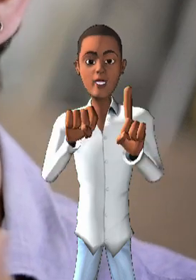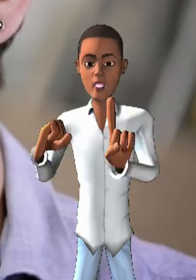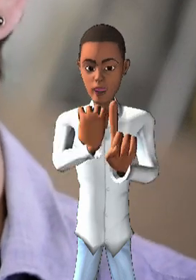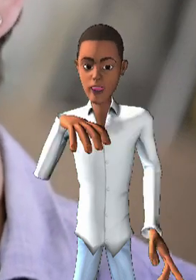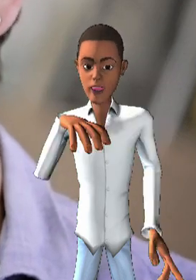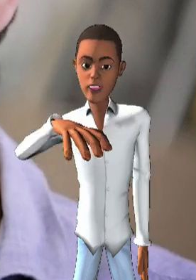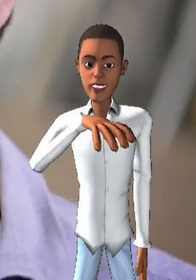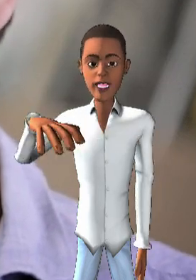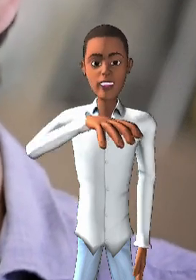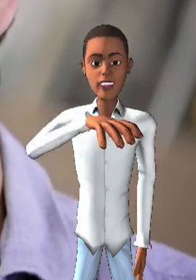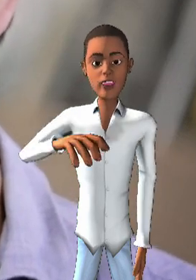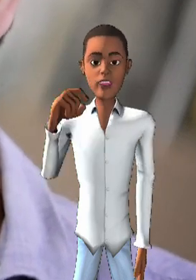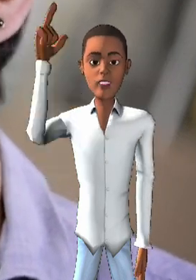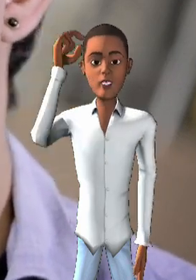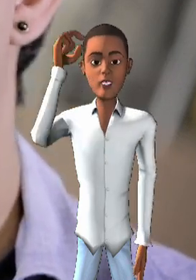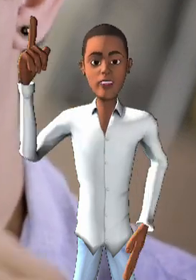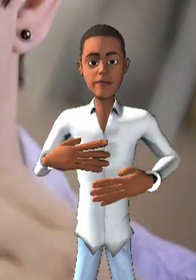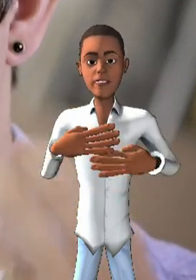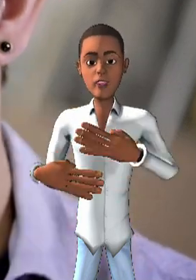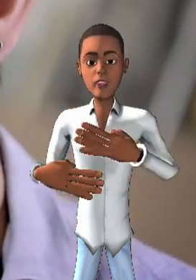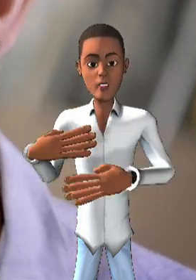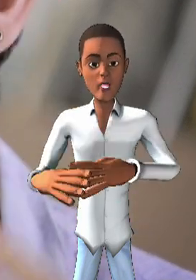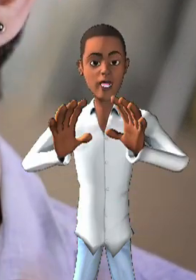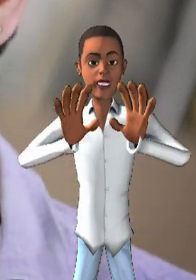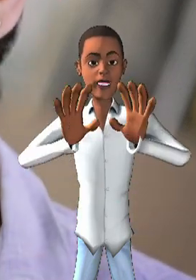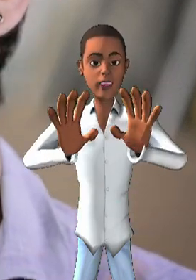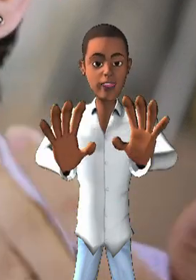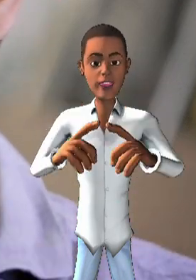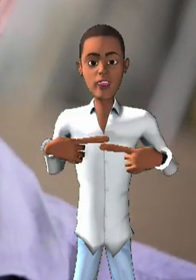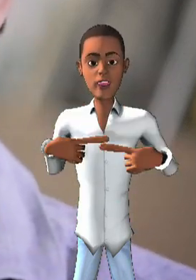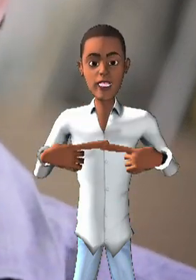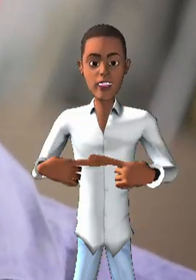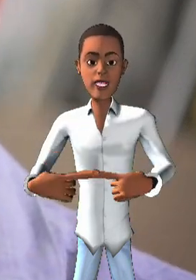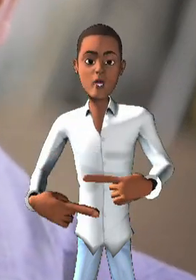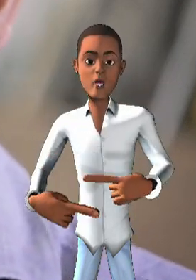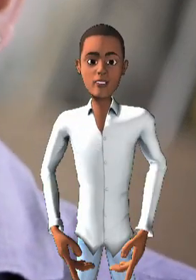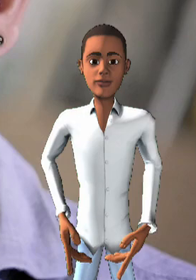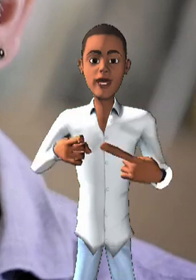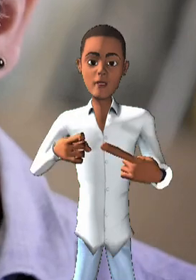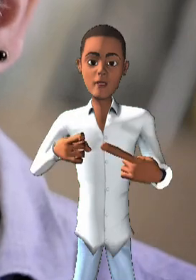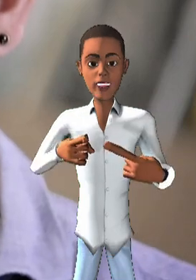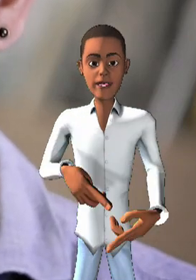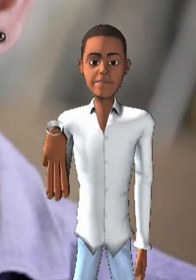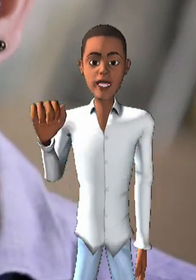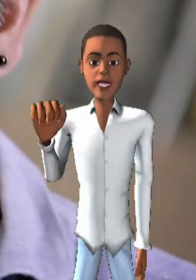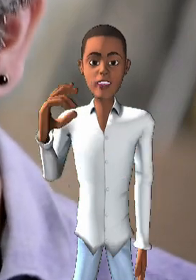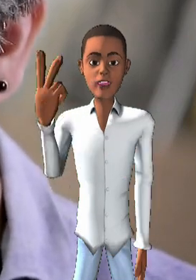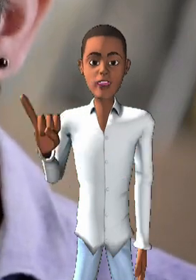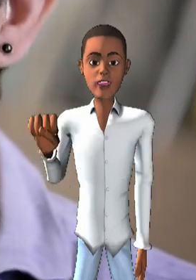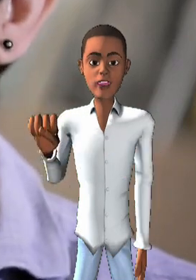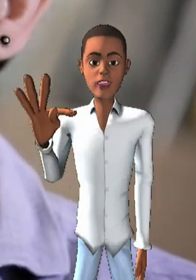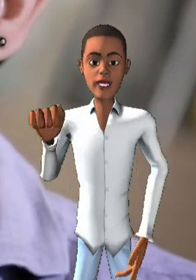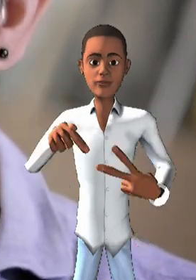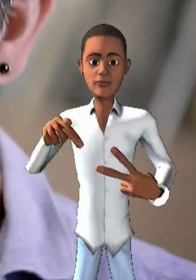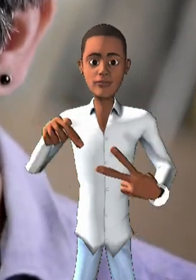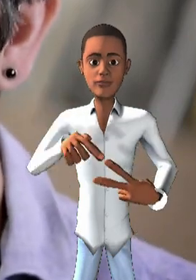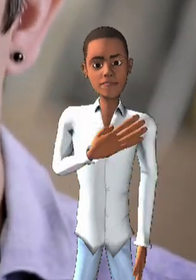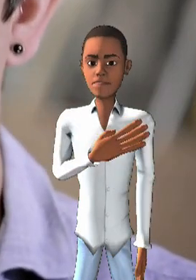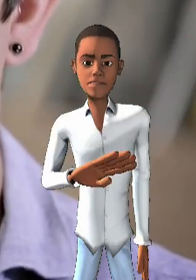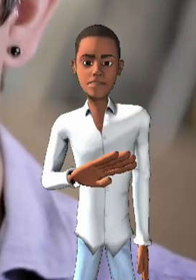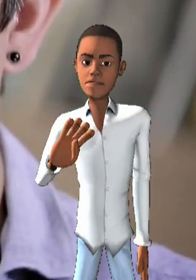nossas instituições e a nossa cultura, ela se reproduz a partir de modelos e práticas machistas,